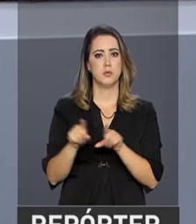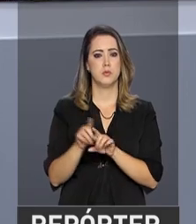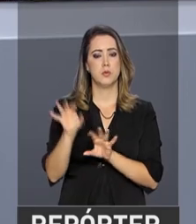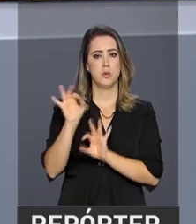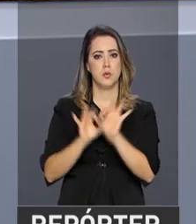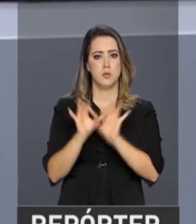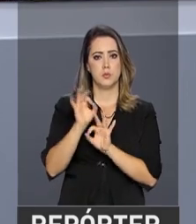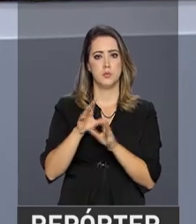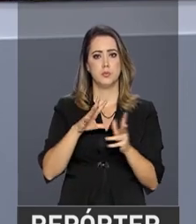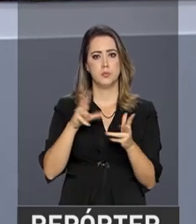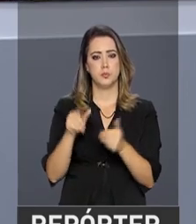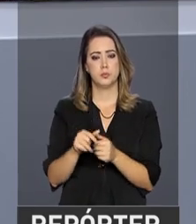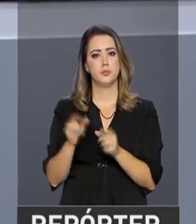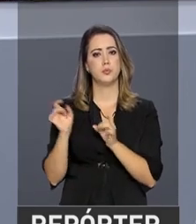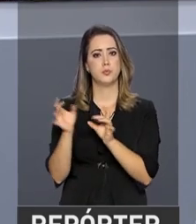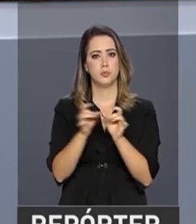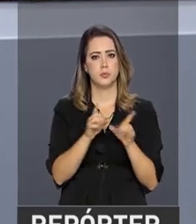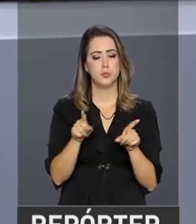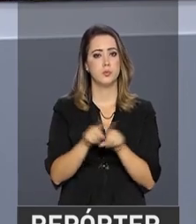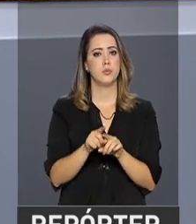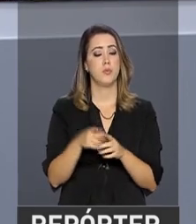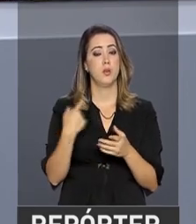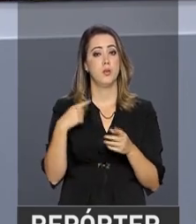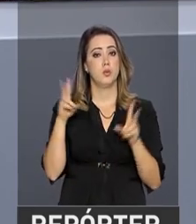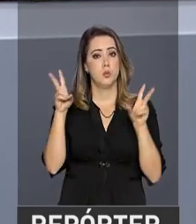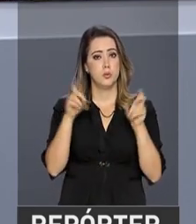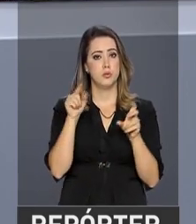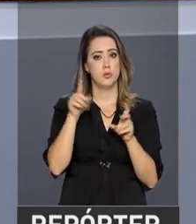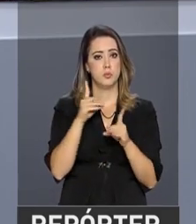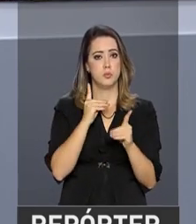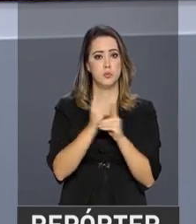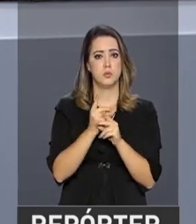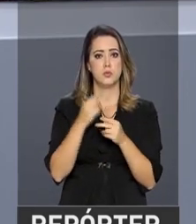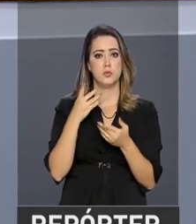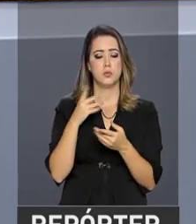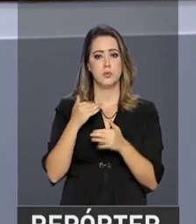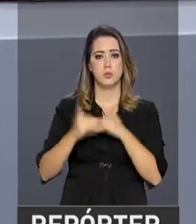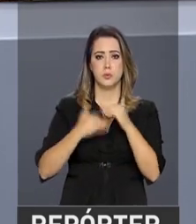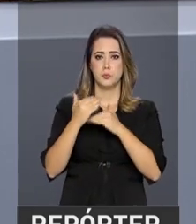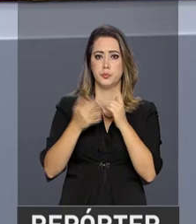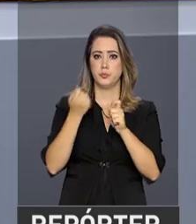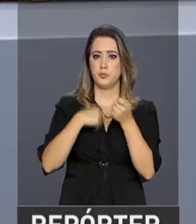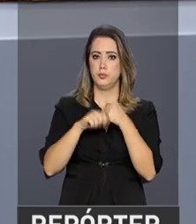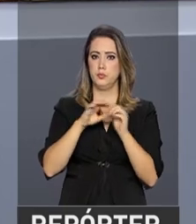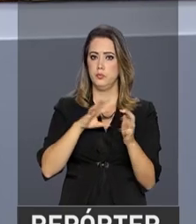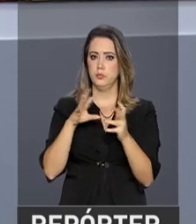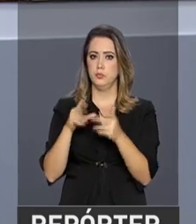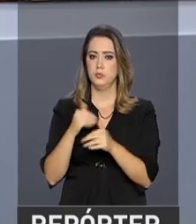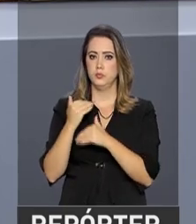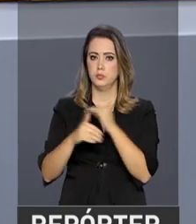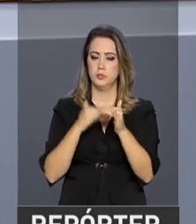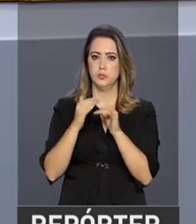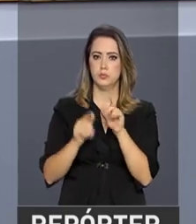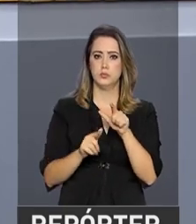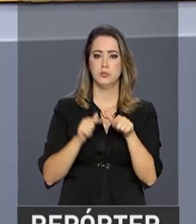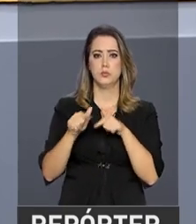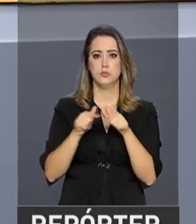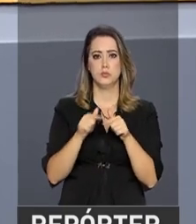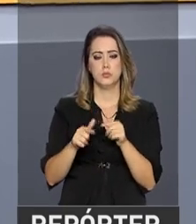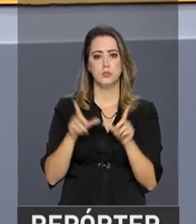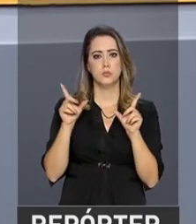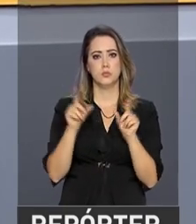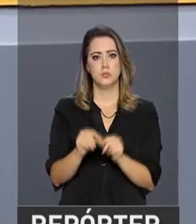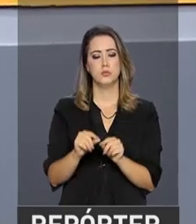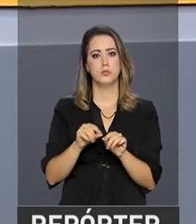organização mundial do comércio na pauta do encontro estão temas como o crescimento econômico a globalização o aumento do emprego